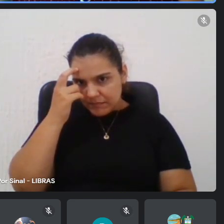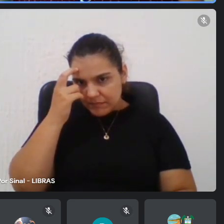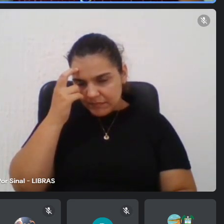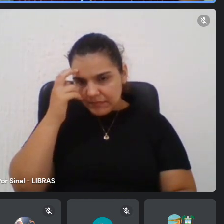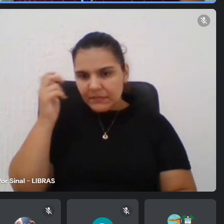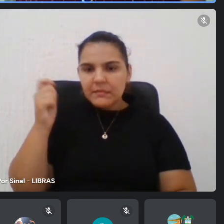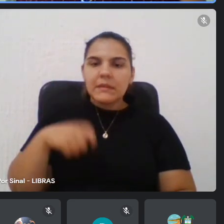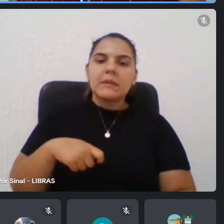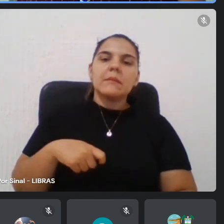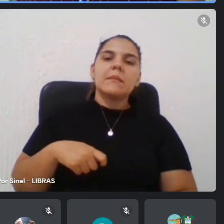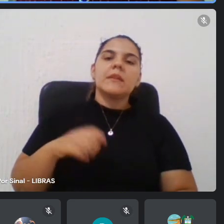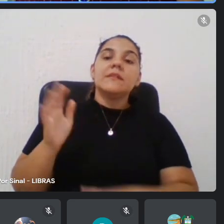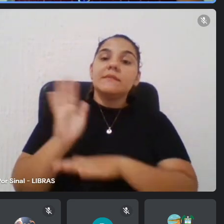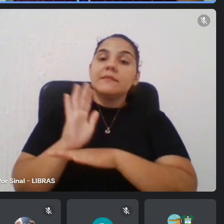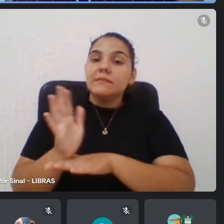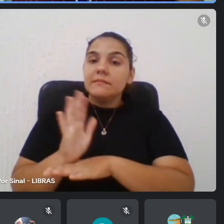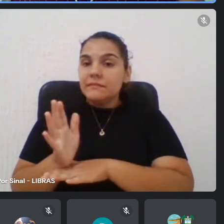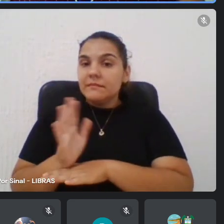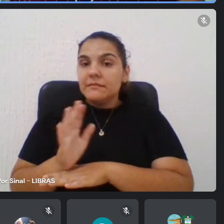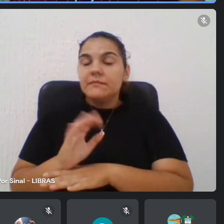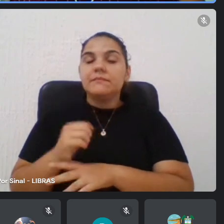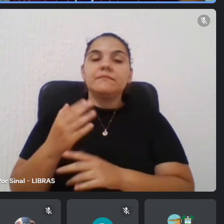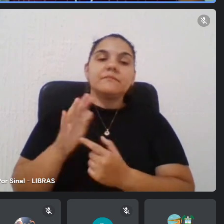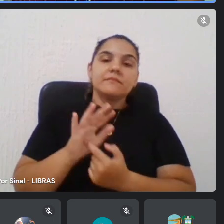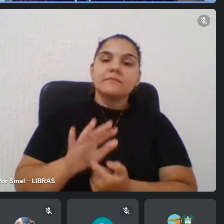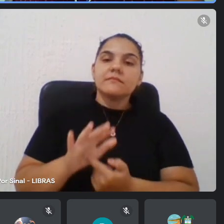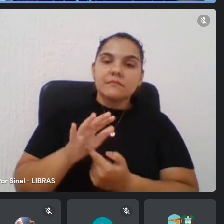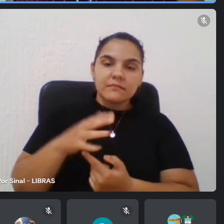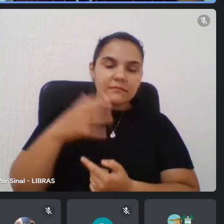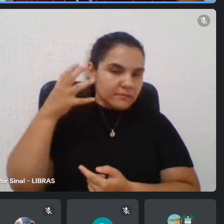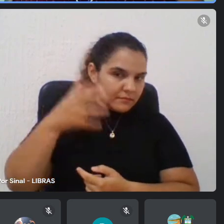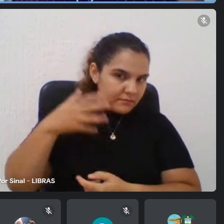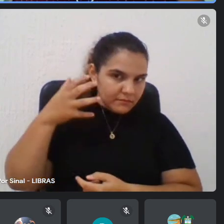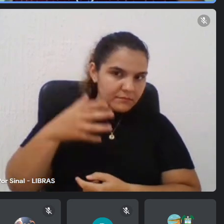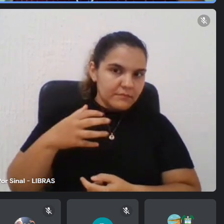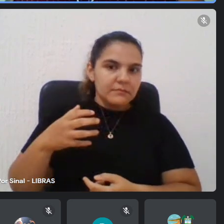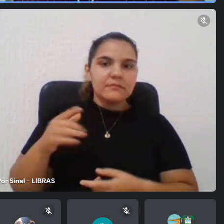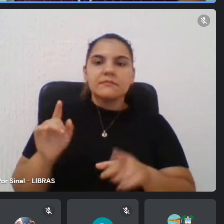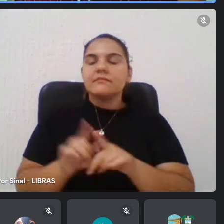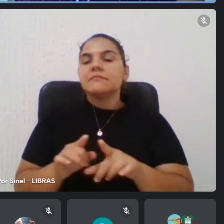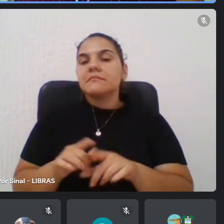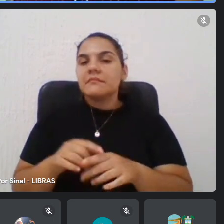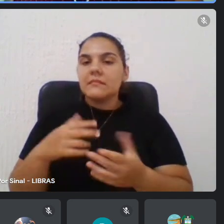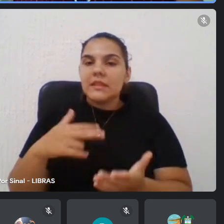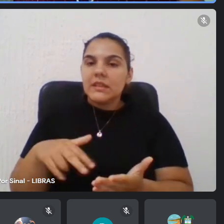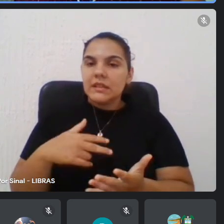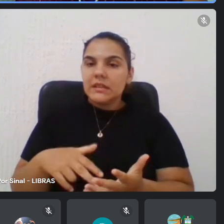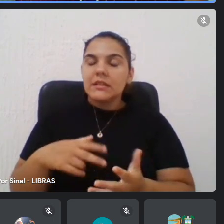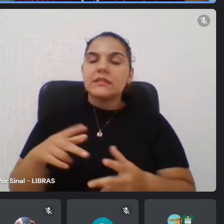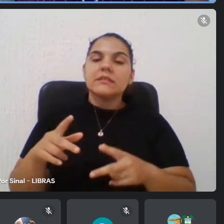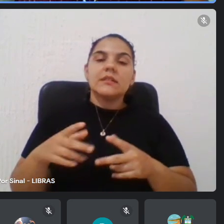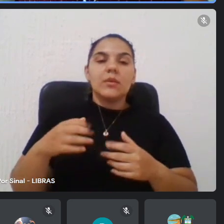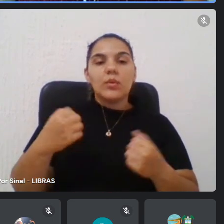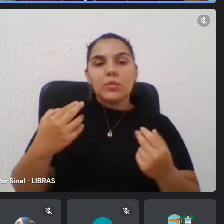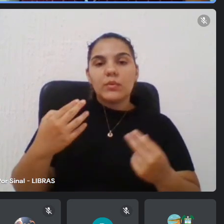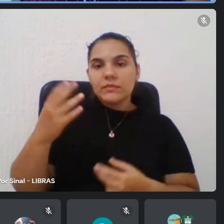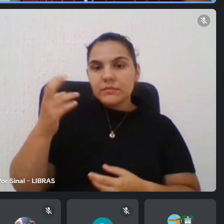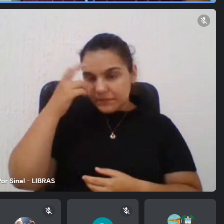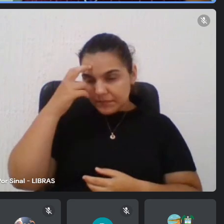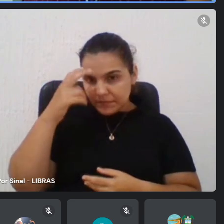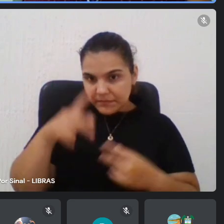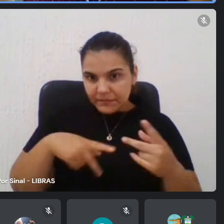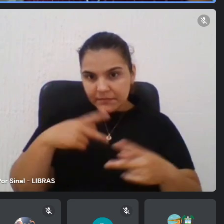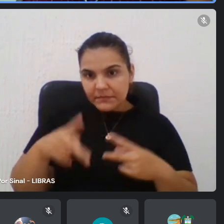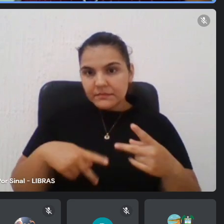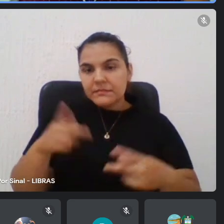filmes, sejam através de apresentações musicais, através de apresentações de dança, da cultura popular, que vocês podem